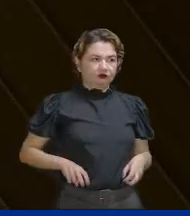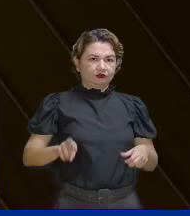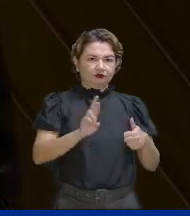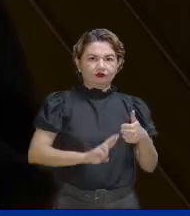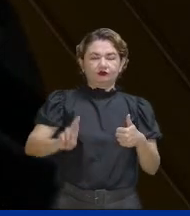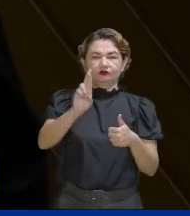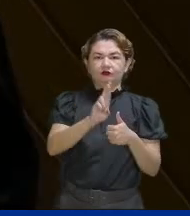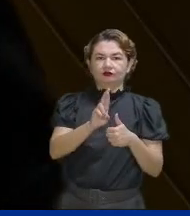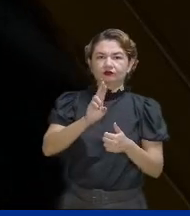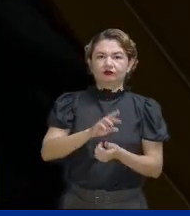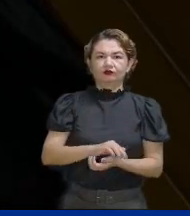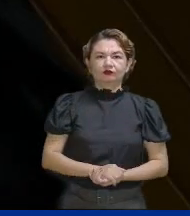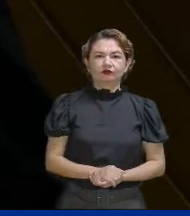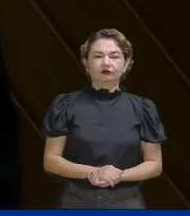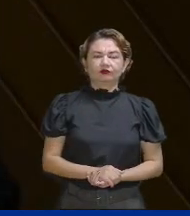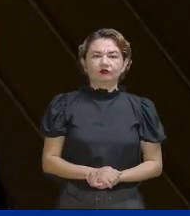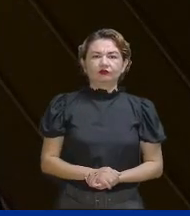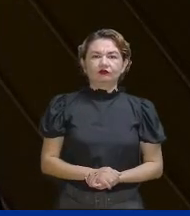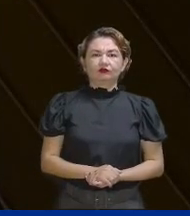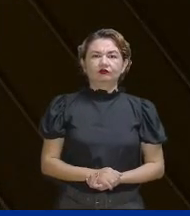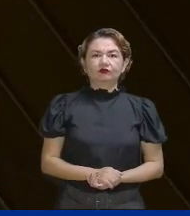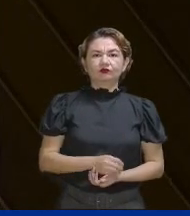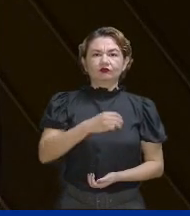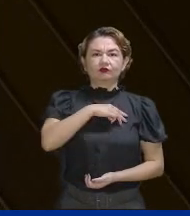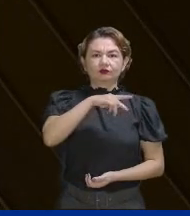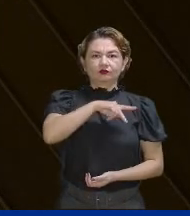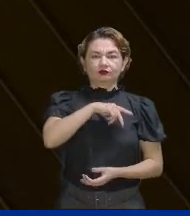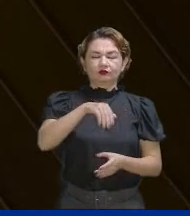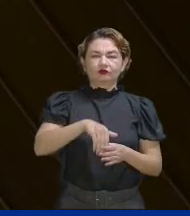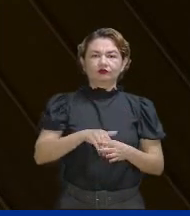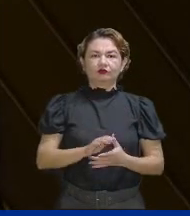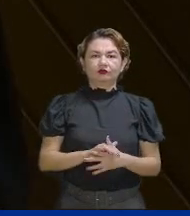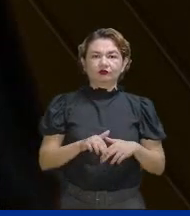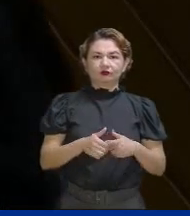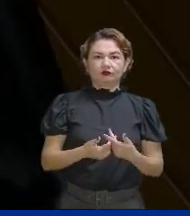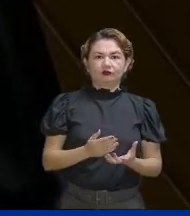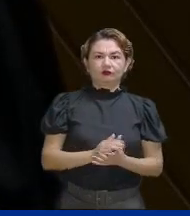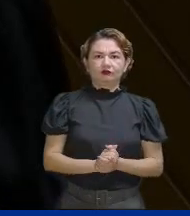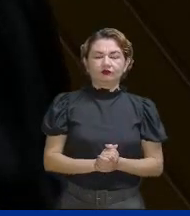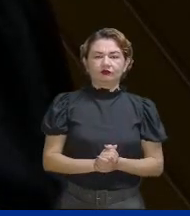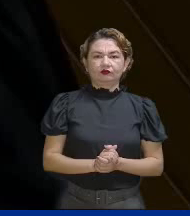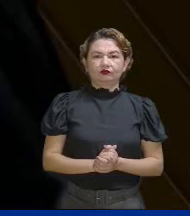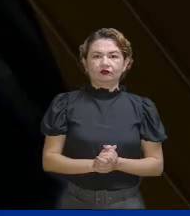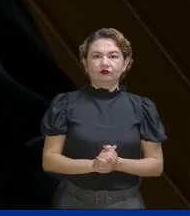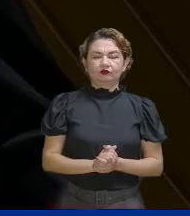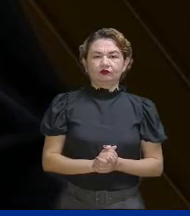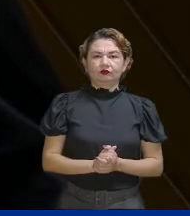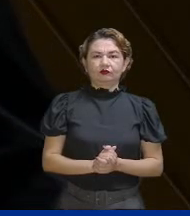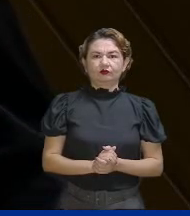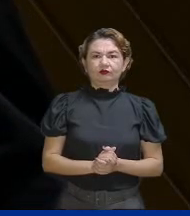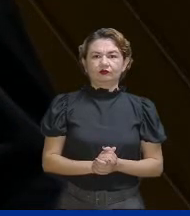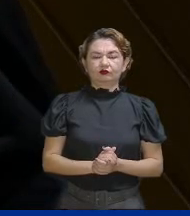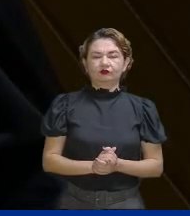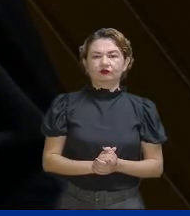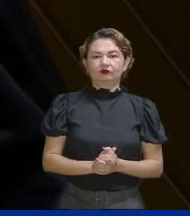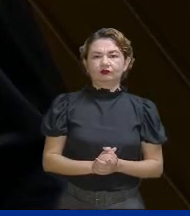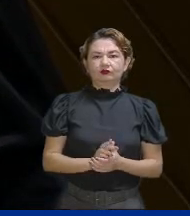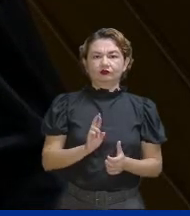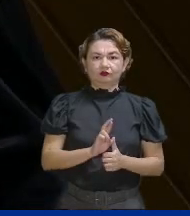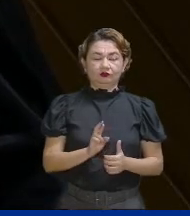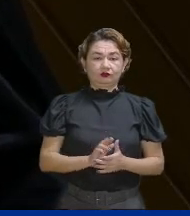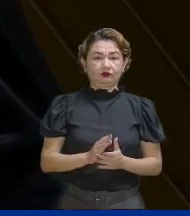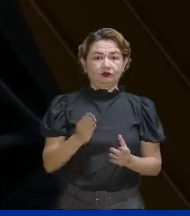senhora procuradora regional eleitoral. Foco no juiz Anselmo Gonçalves. Ele é branco, careca, usa óculos de armação escura, nariz afilado, traz toga preta. Embargos